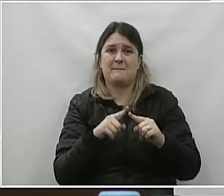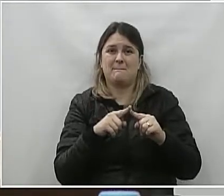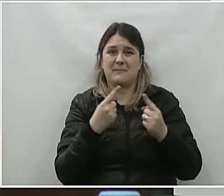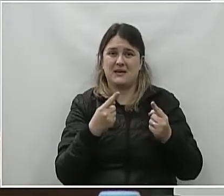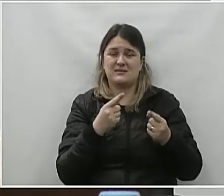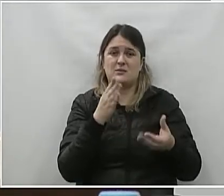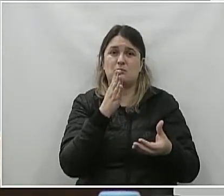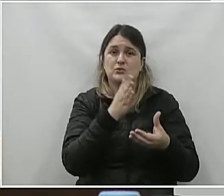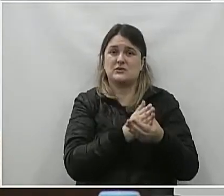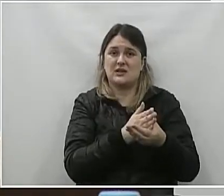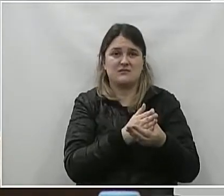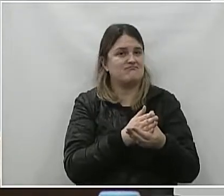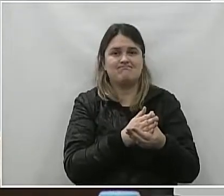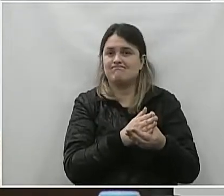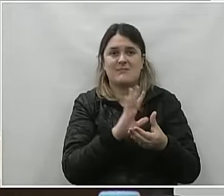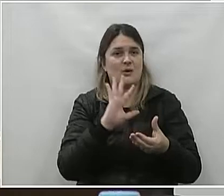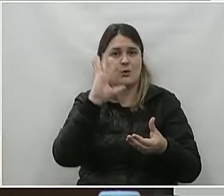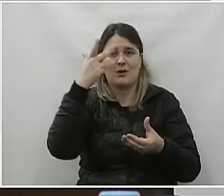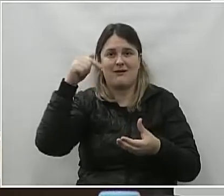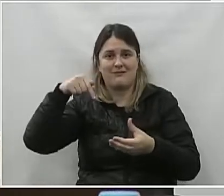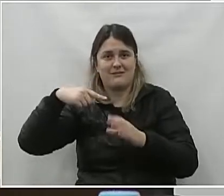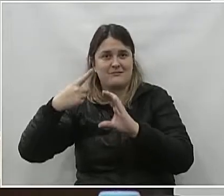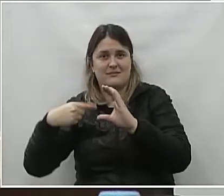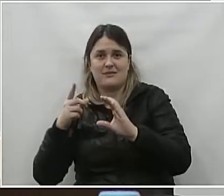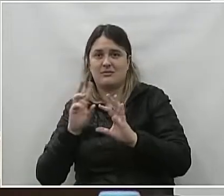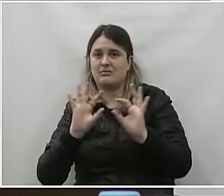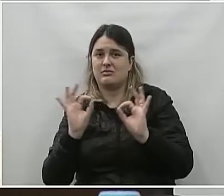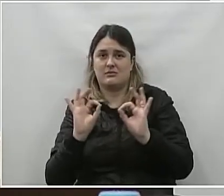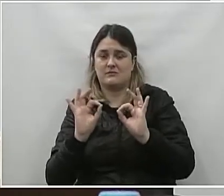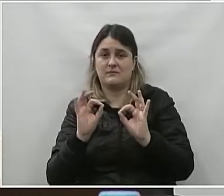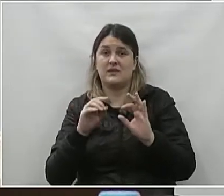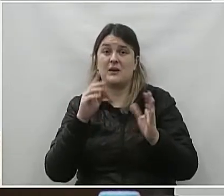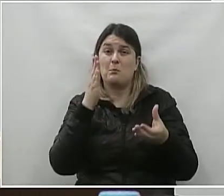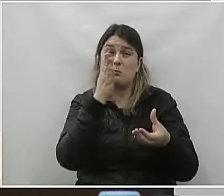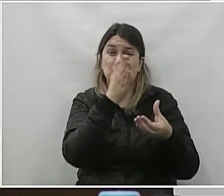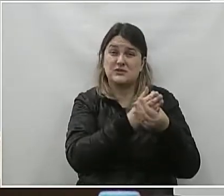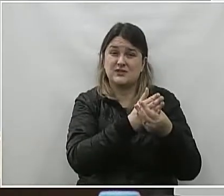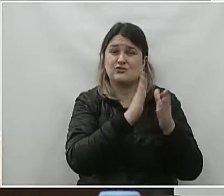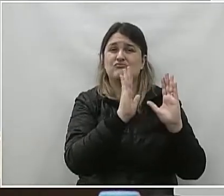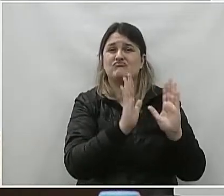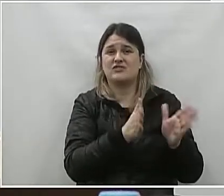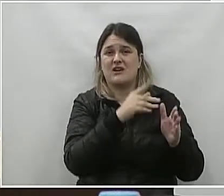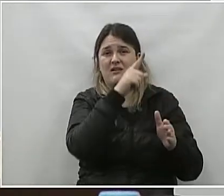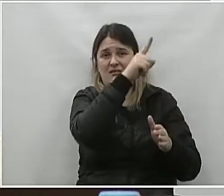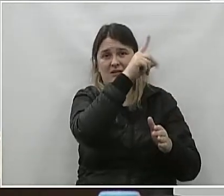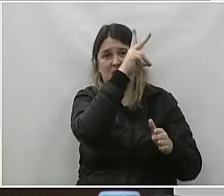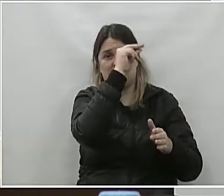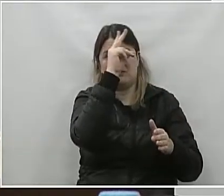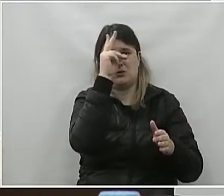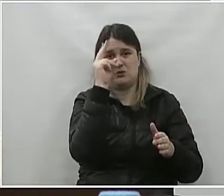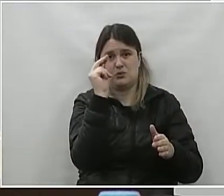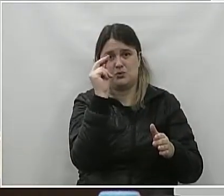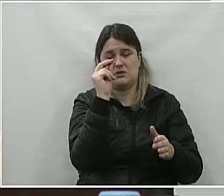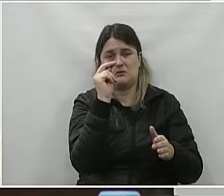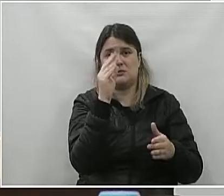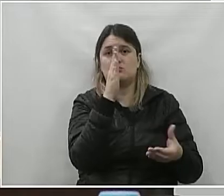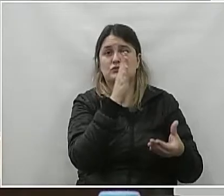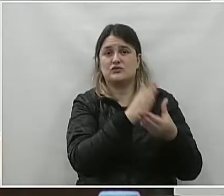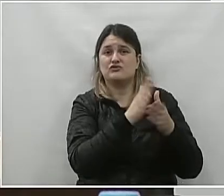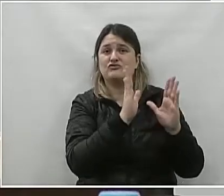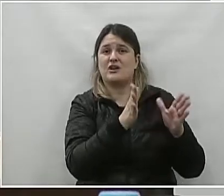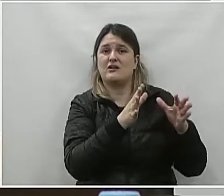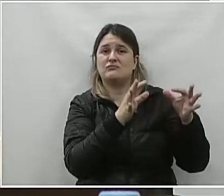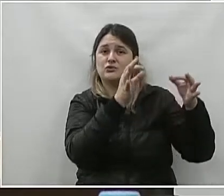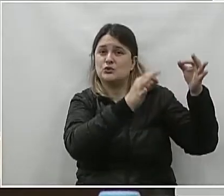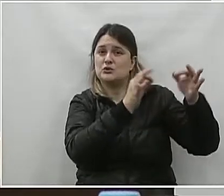esse processo não está tramitando aqui dentro da Casa de Leis. Esse processo já está no Executivo, já está com a